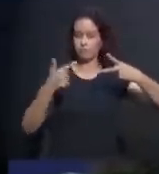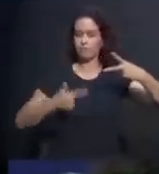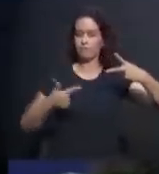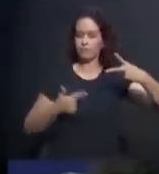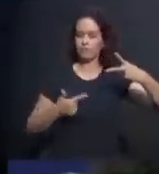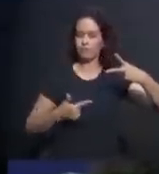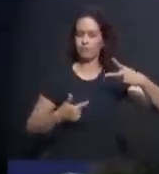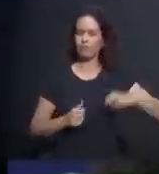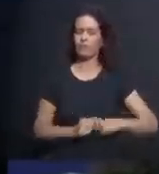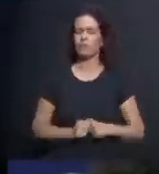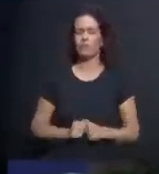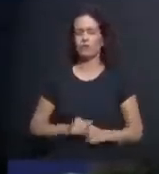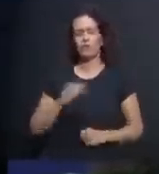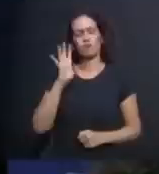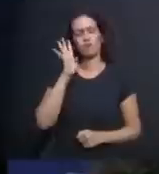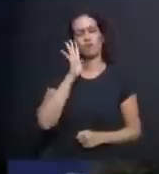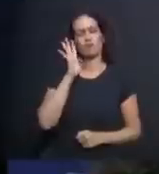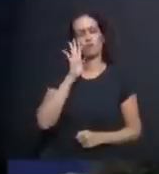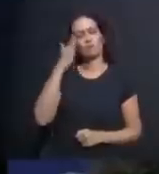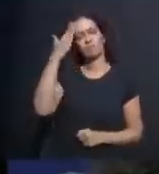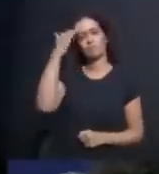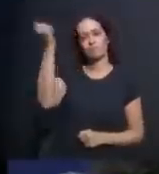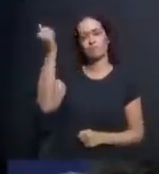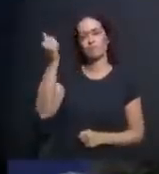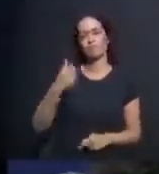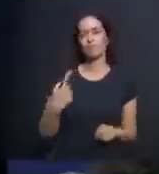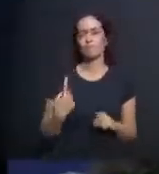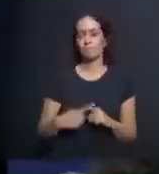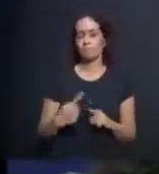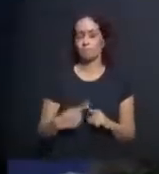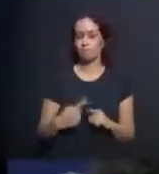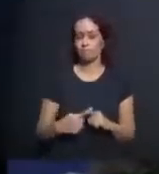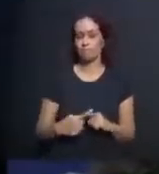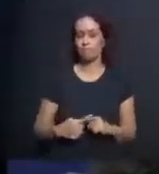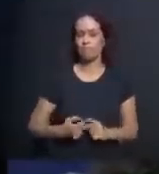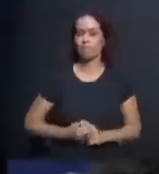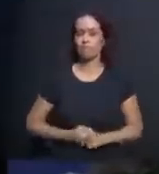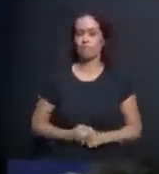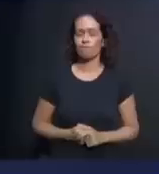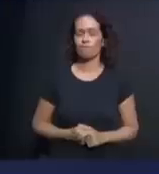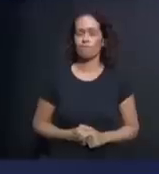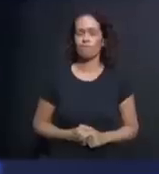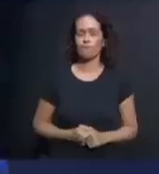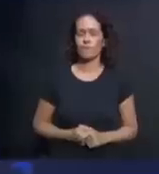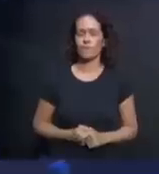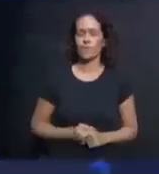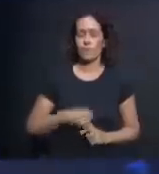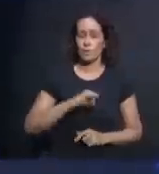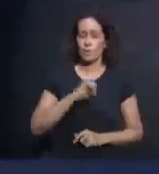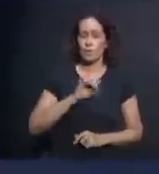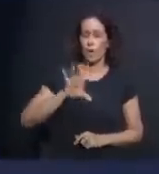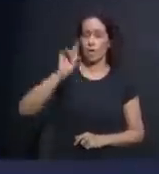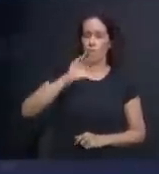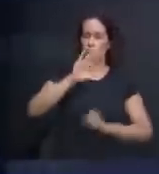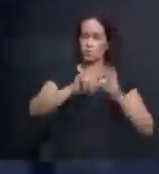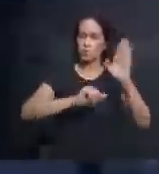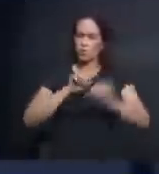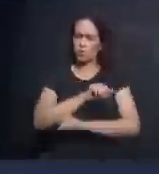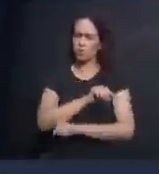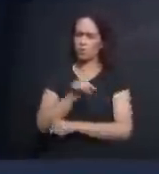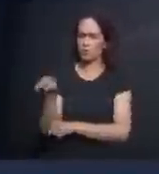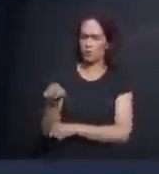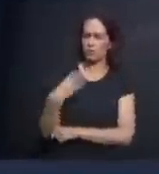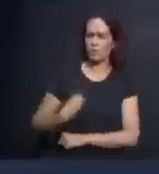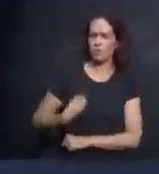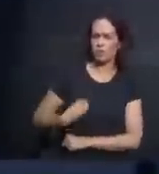legal saber que eu sou assim, porque pior do que não viver o que Deus chamou para viver é não saber o que você